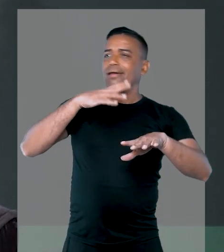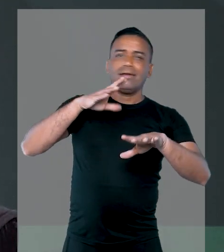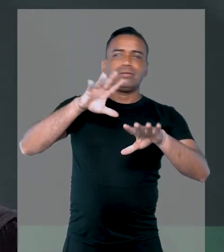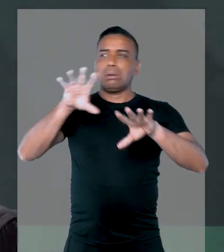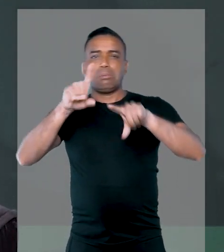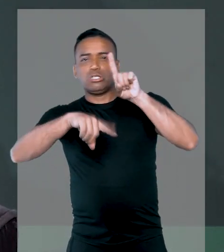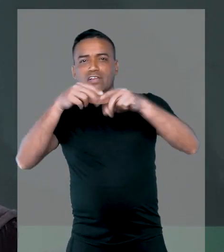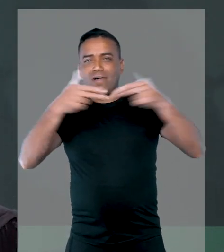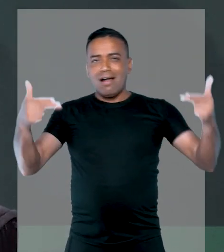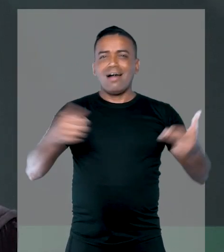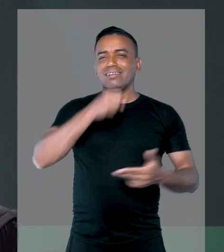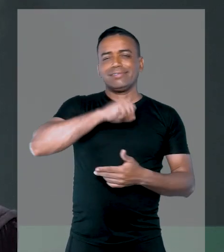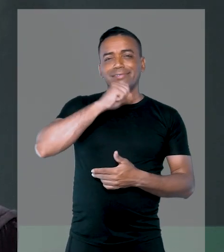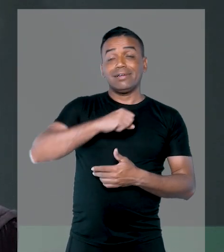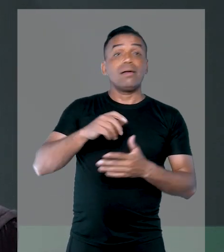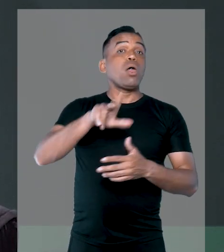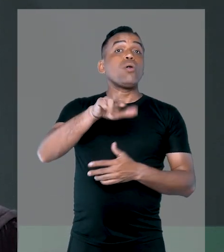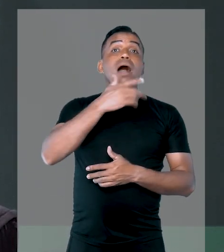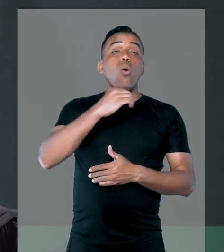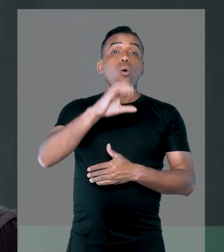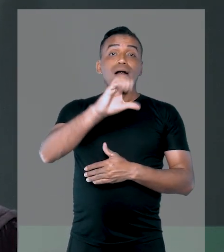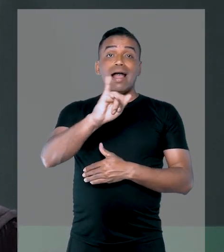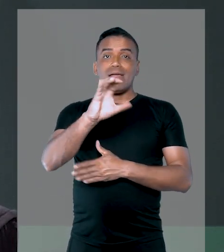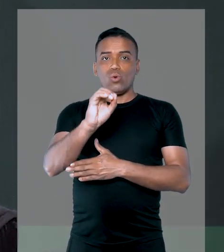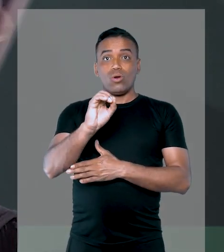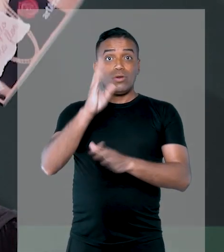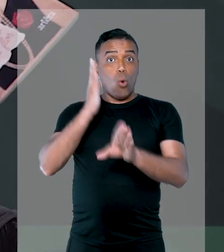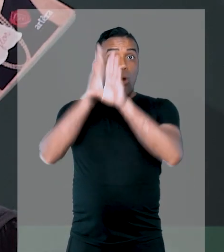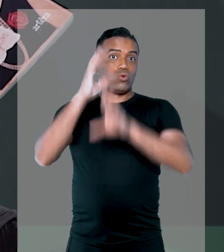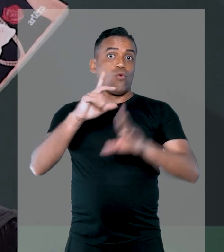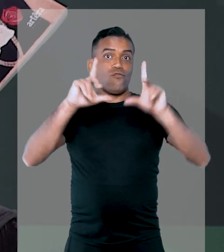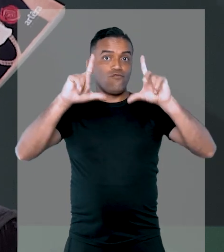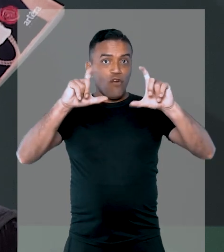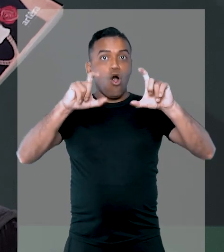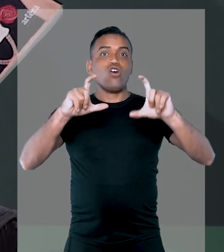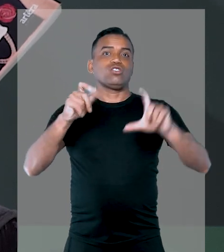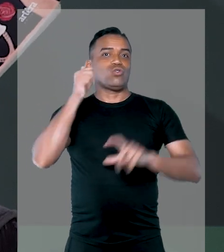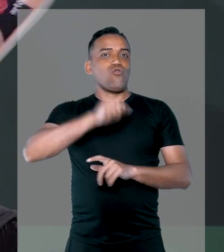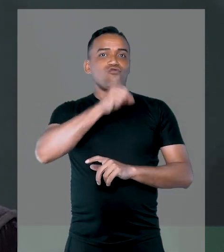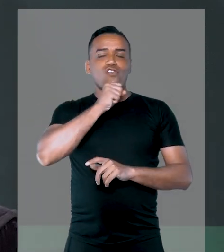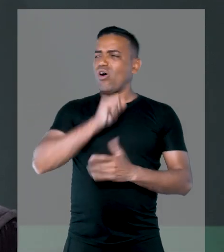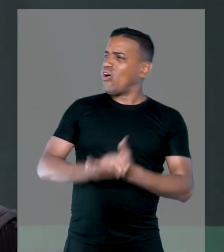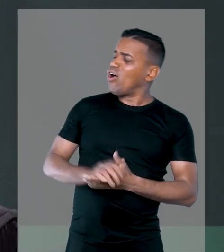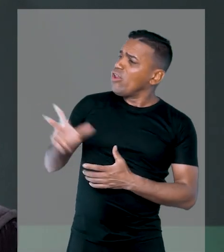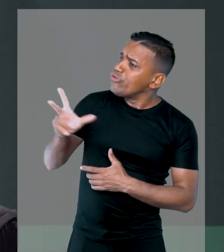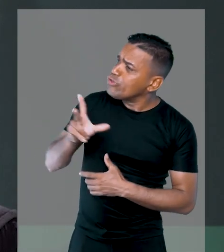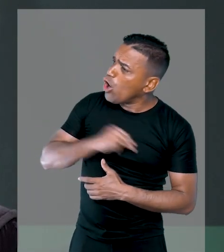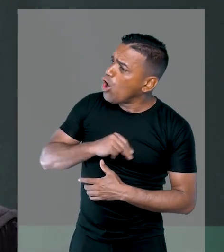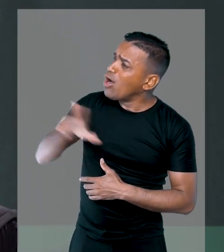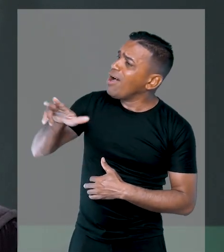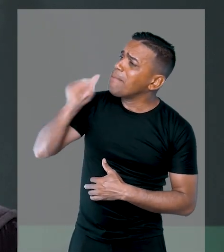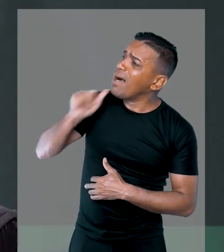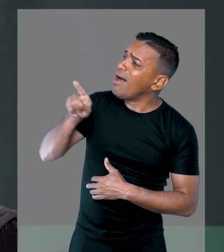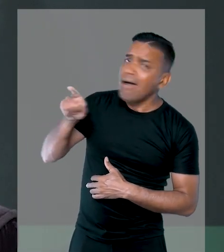irmão Caio, que também está aqui na plateia, ele achou essa foto. E aí ele falou assim, nossa, olha